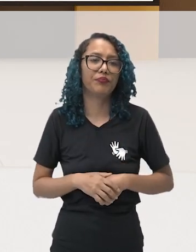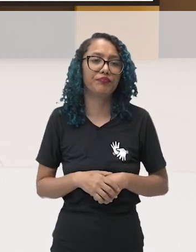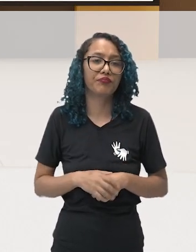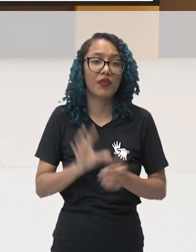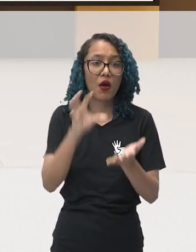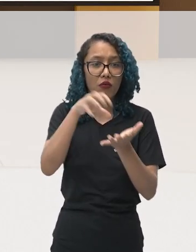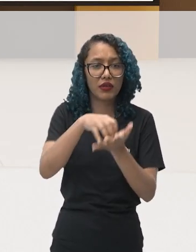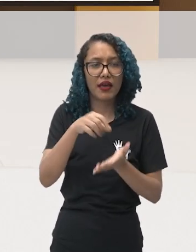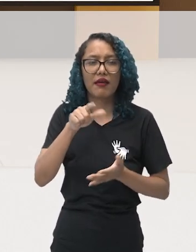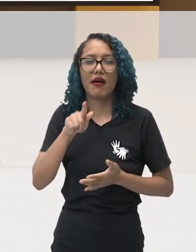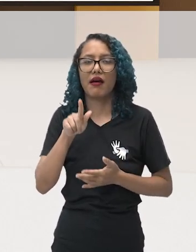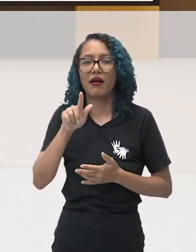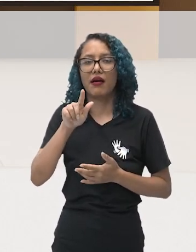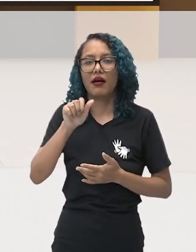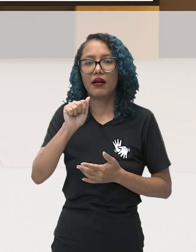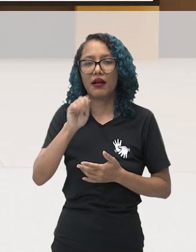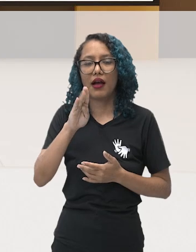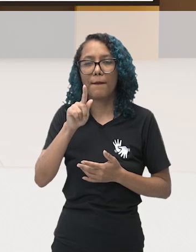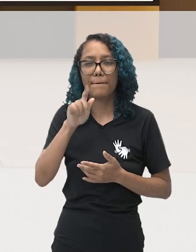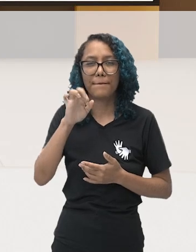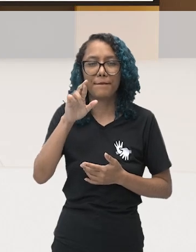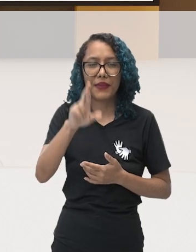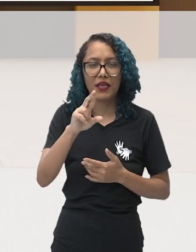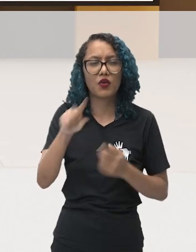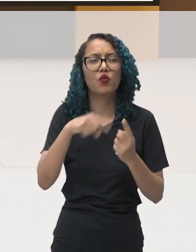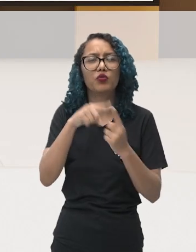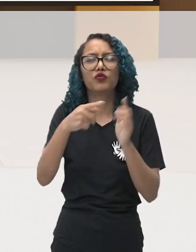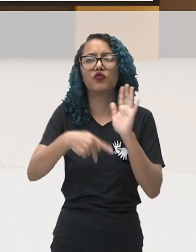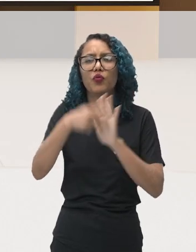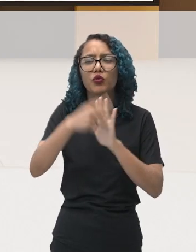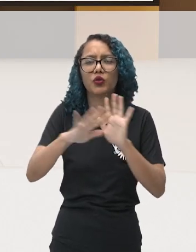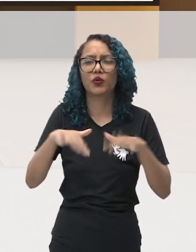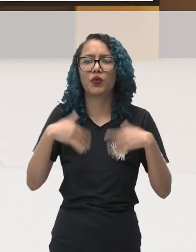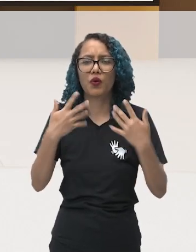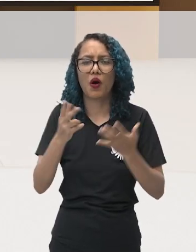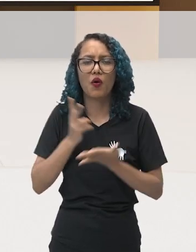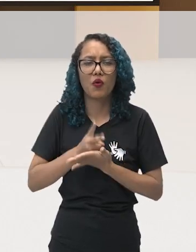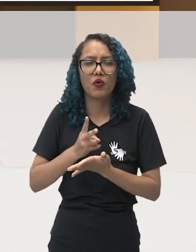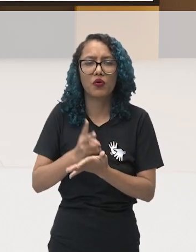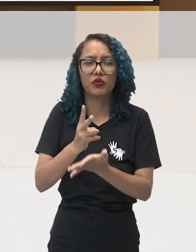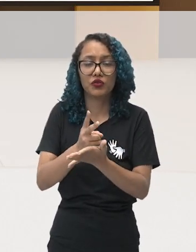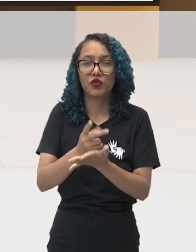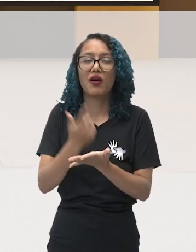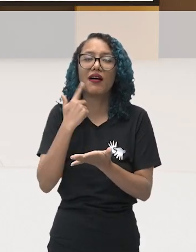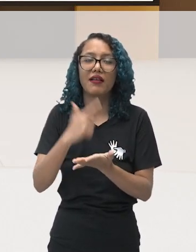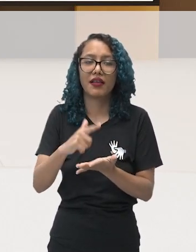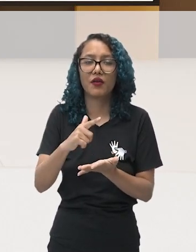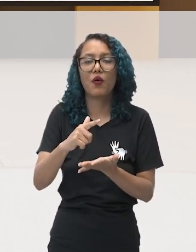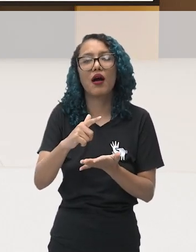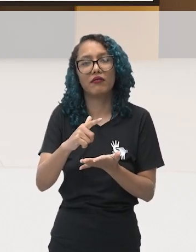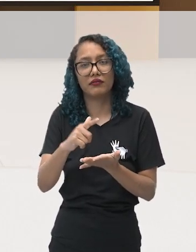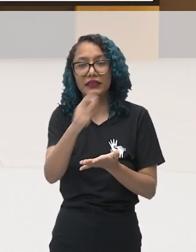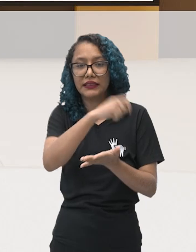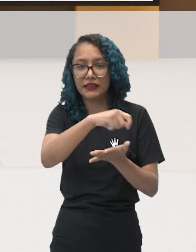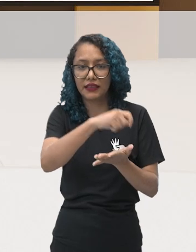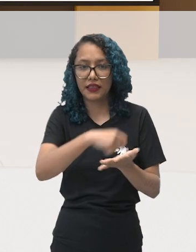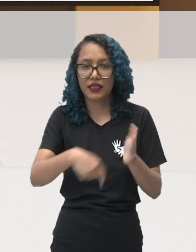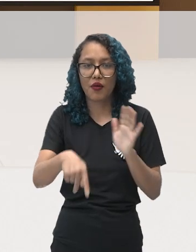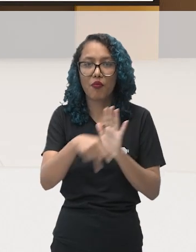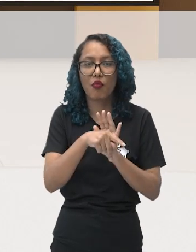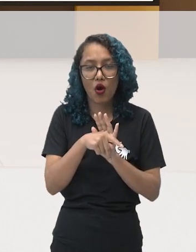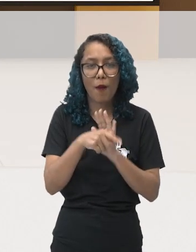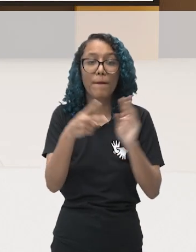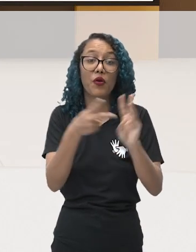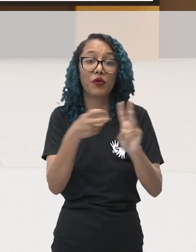de Rondônia. E qual o objetivo desse projeto? É dar continuidade à construção da escrita da língua Paetê